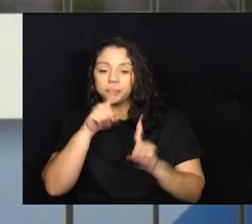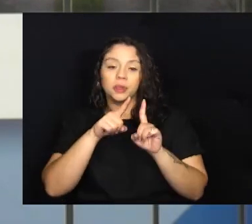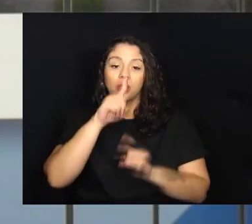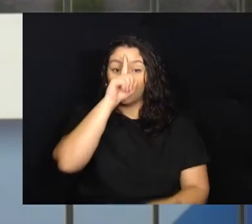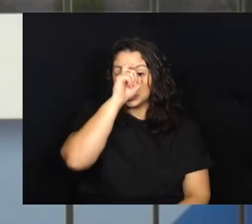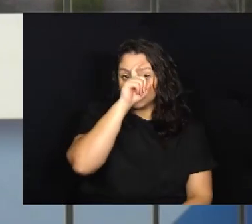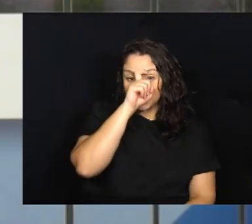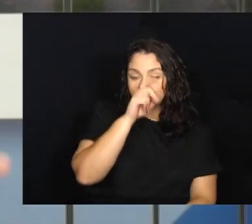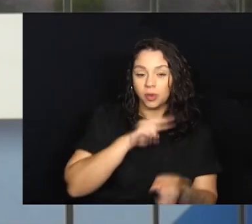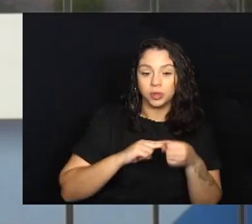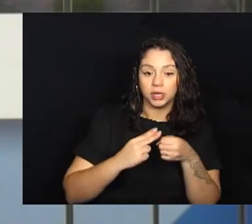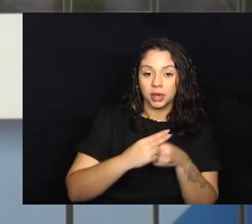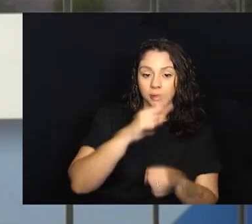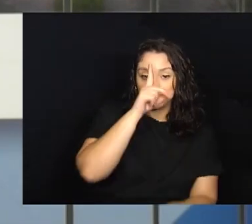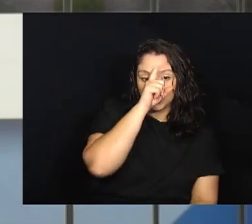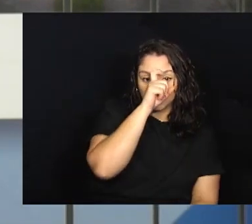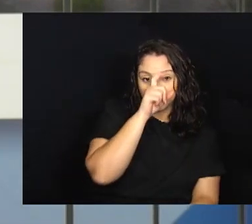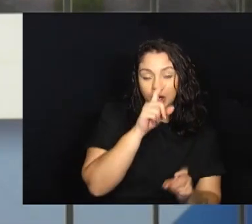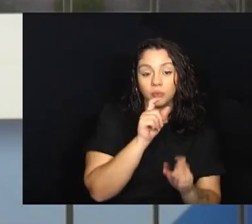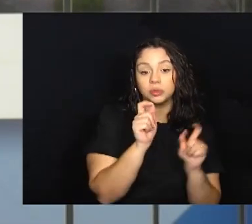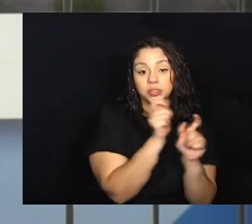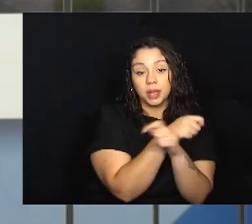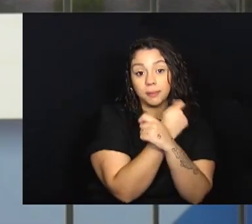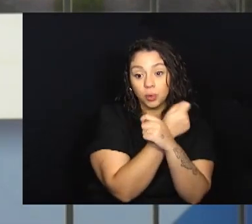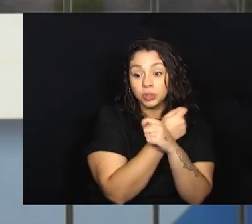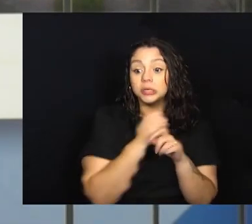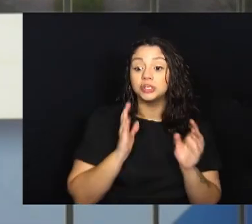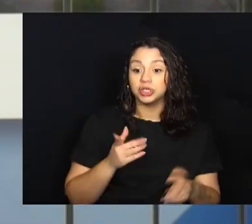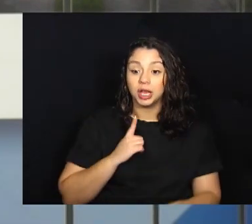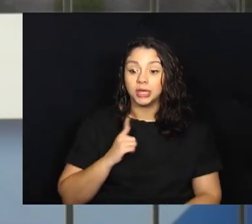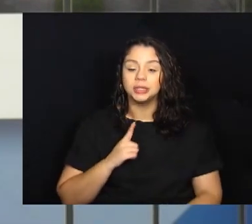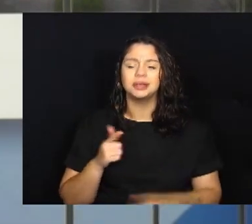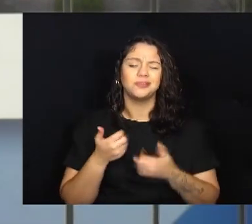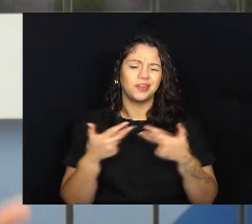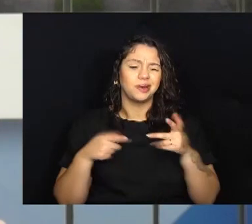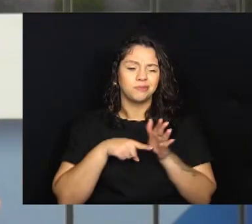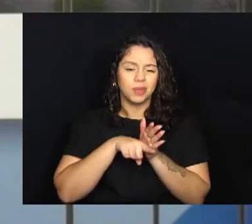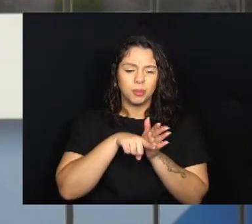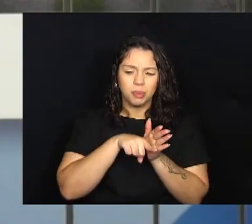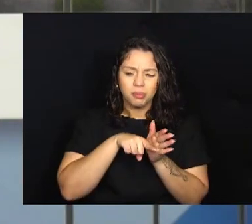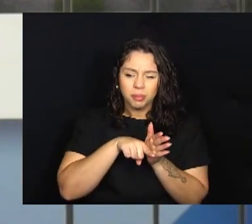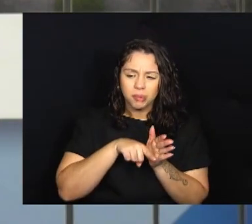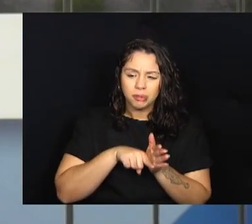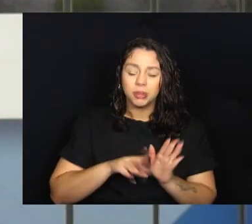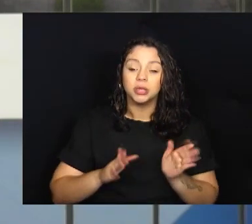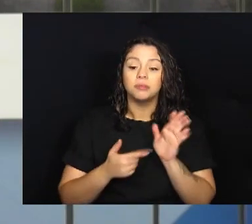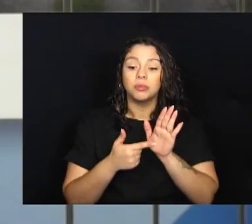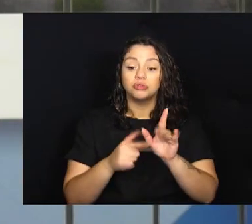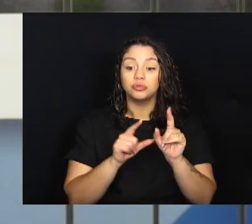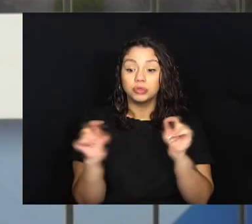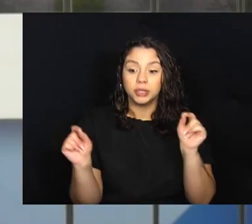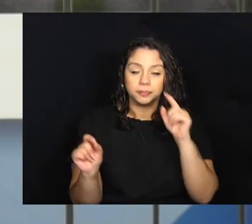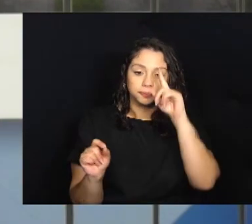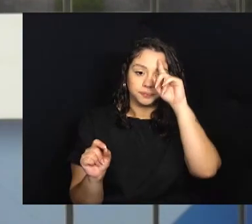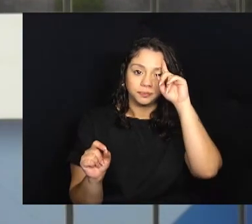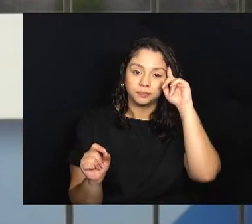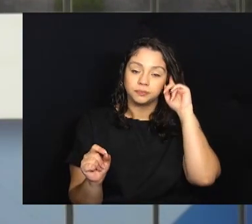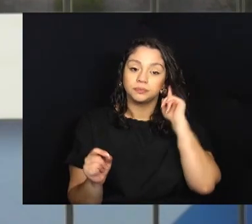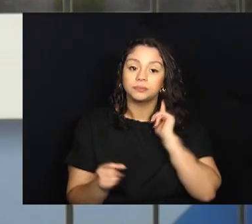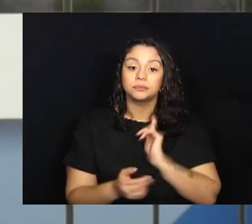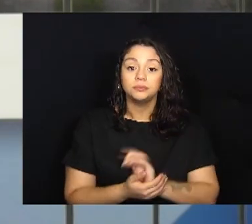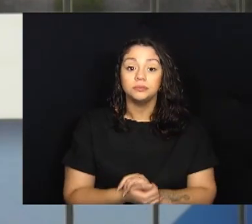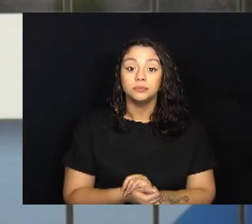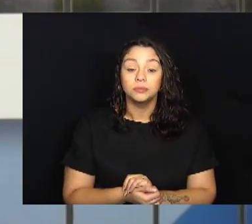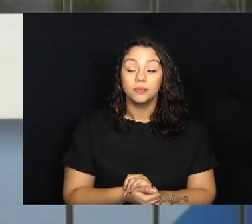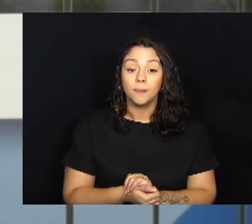Sim. Na verdade, já tem assim, muitas pesquisas que mostram que o